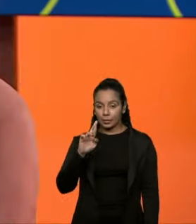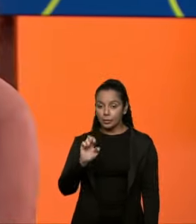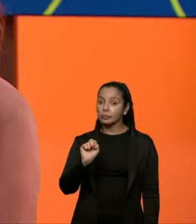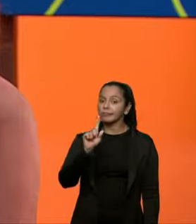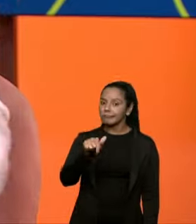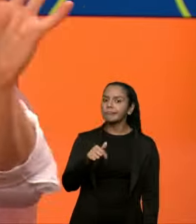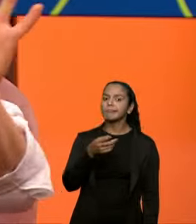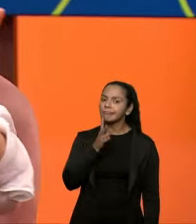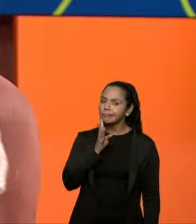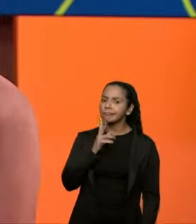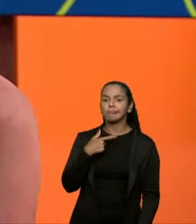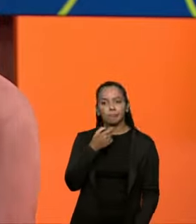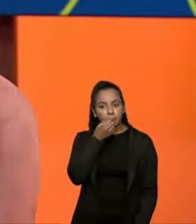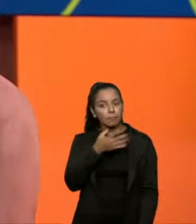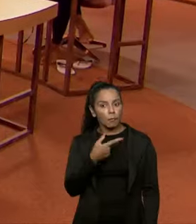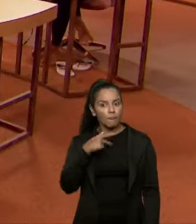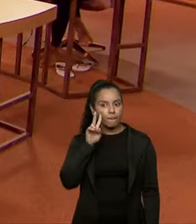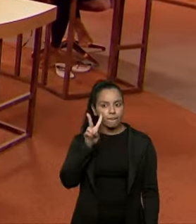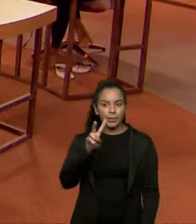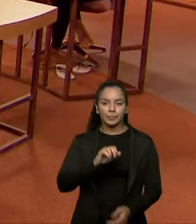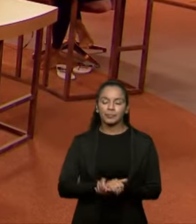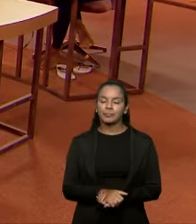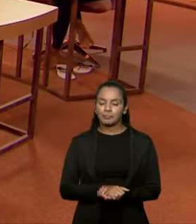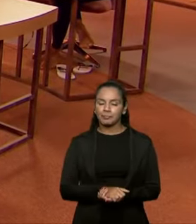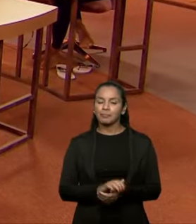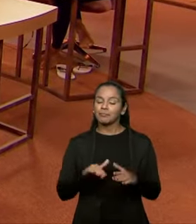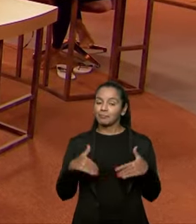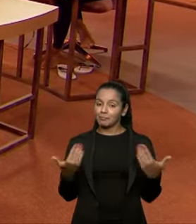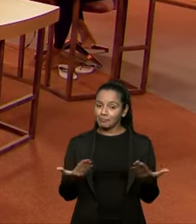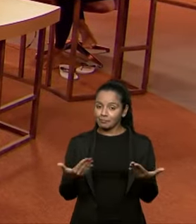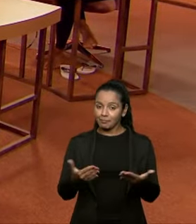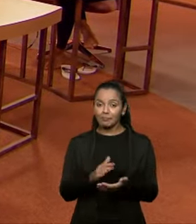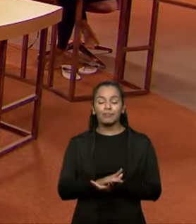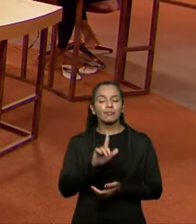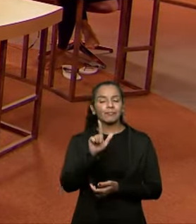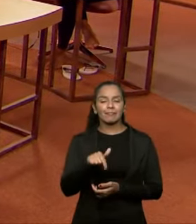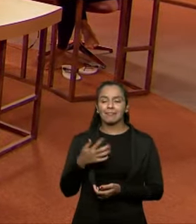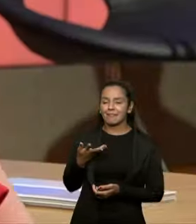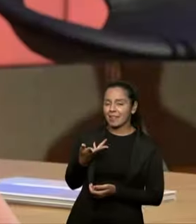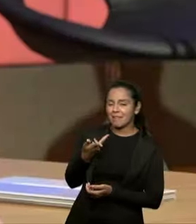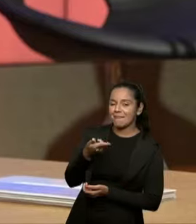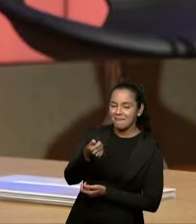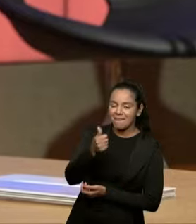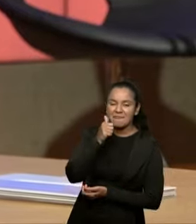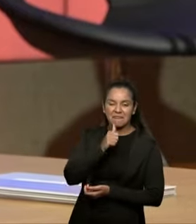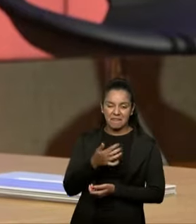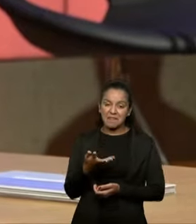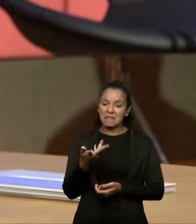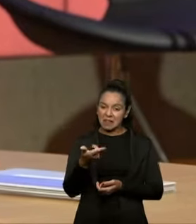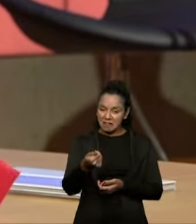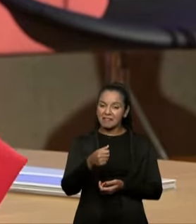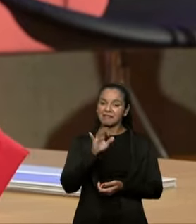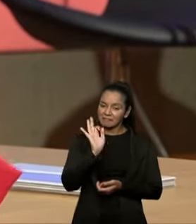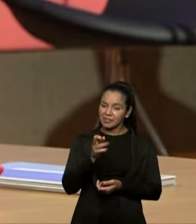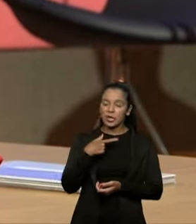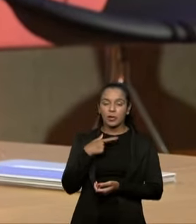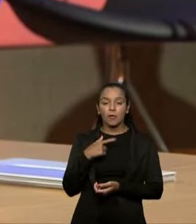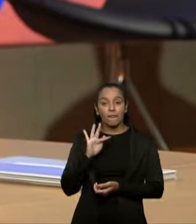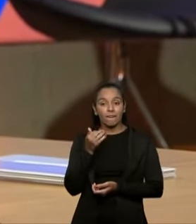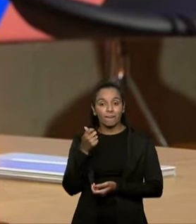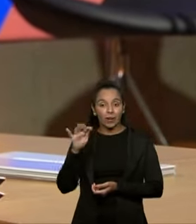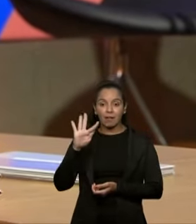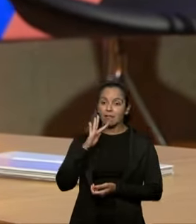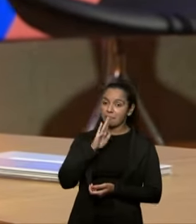Quem não viu ainda tem que ver. Yeah. Agora, a Denise Stoclo é maravilhosa, maravilhosa. Nossa, sou muito fã e